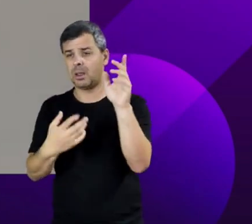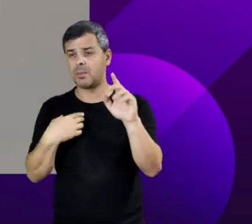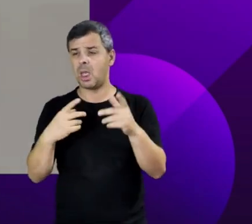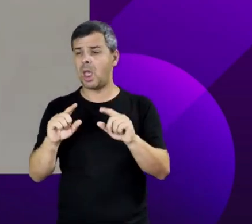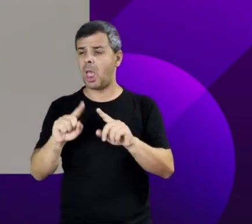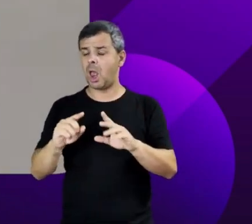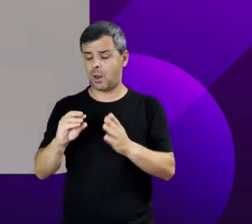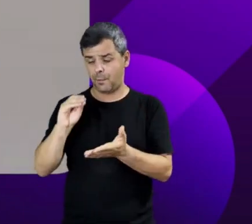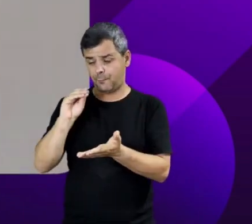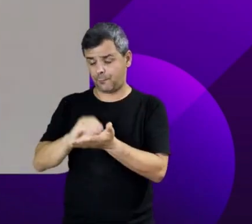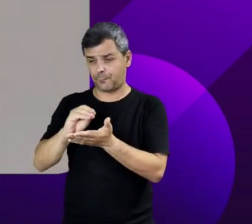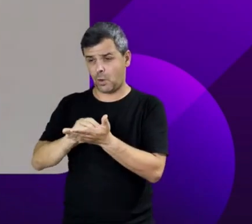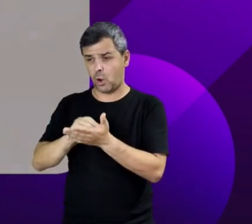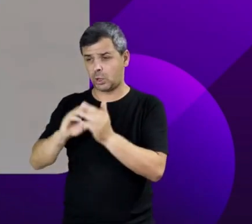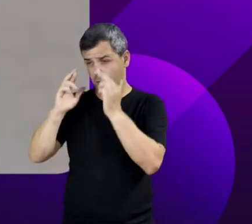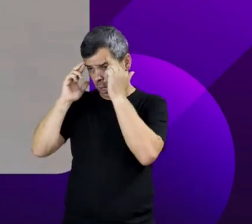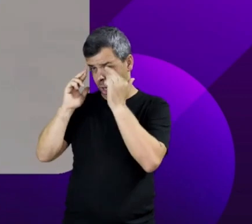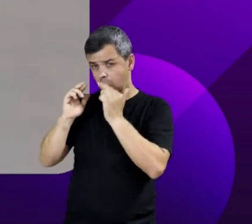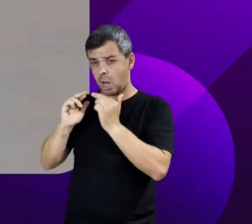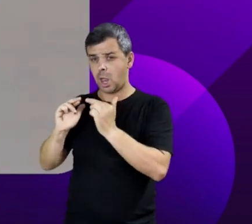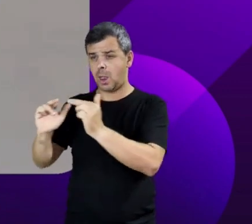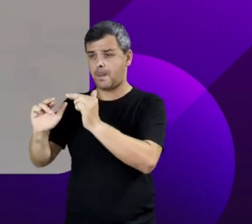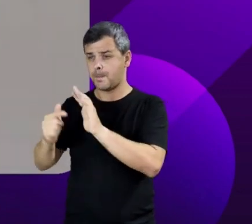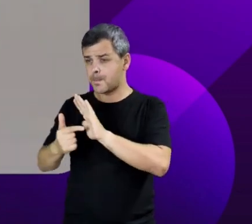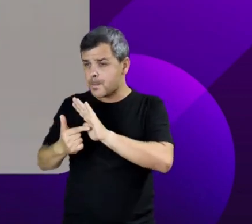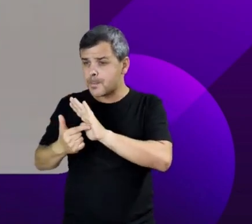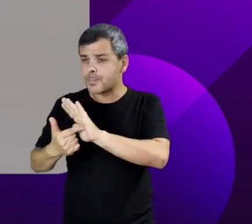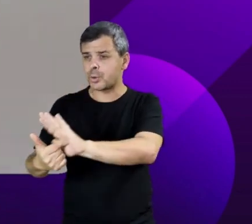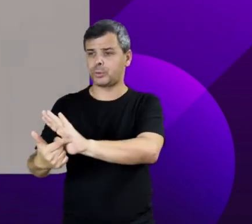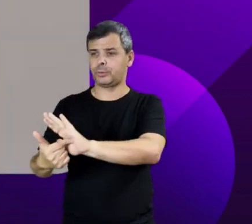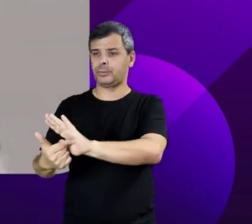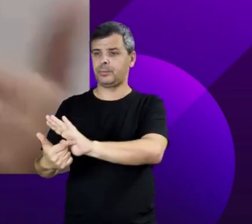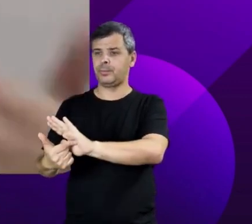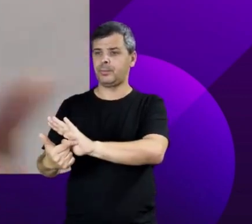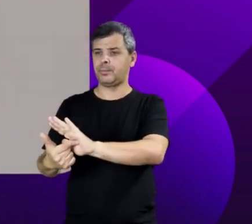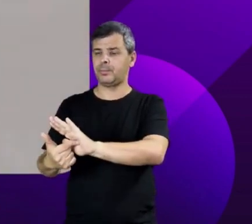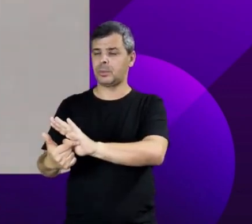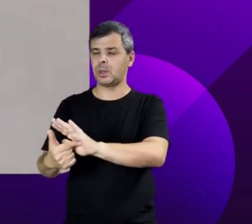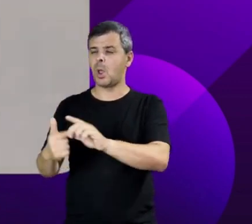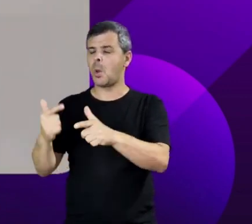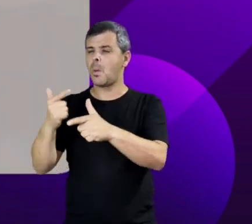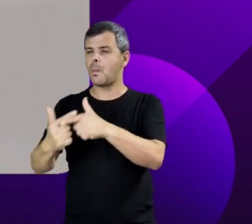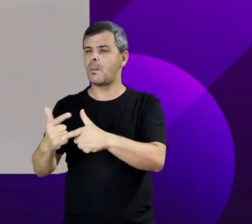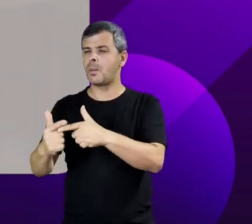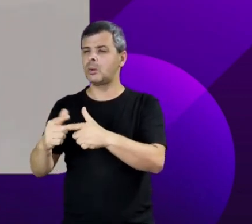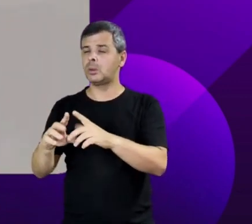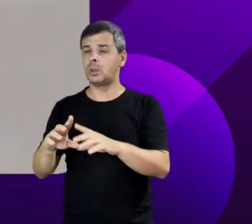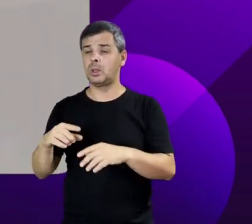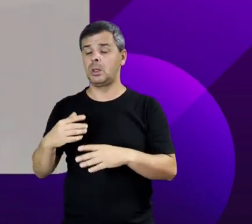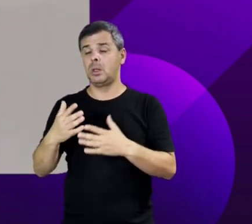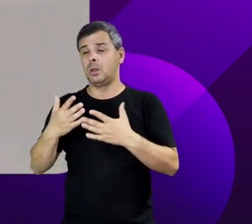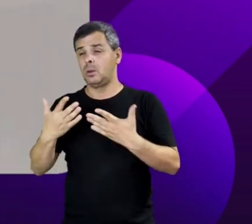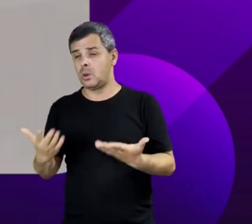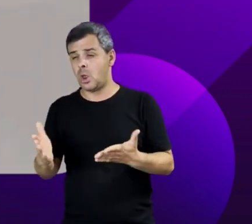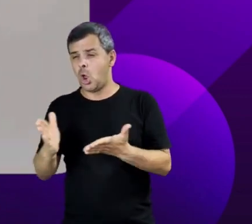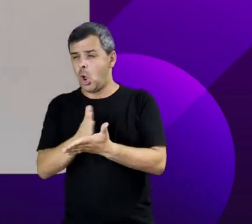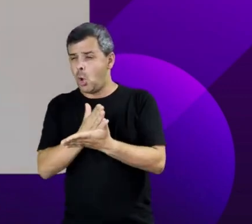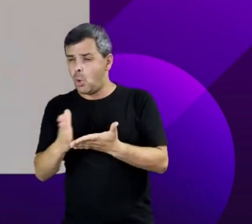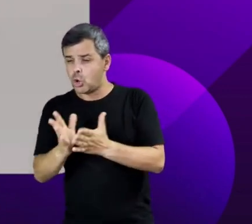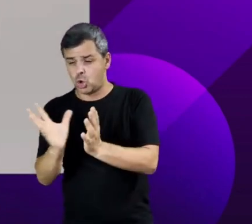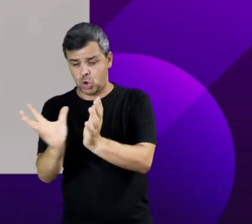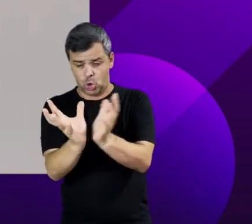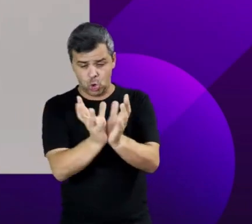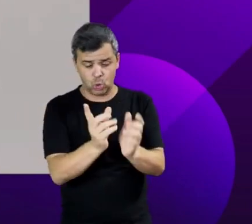diz respeito, né? Ele evidencia uma situação na qual alguns